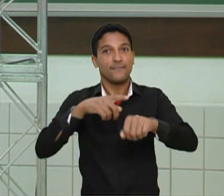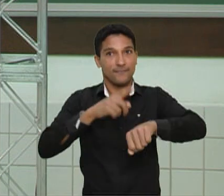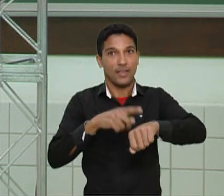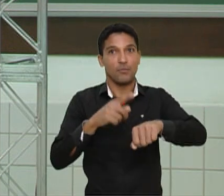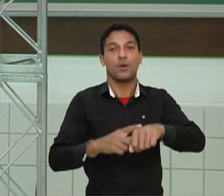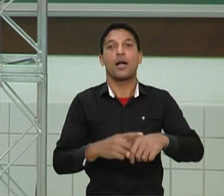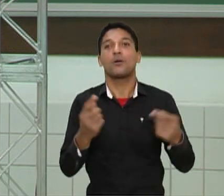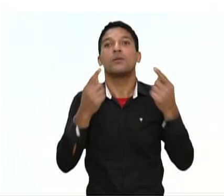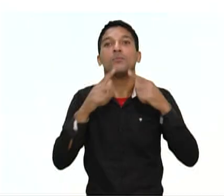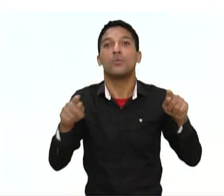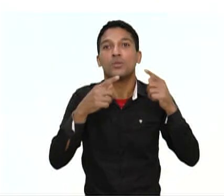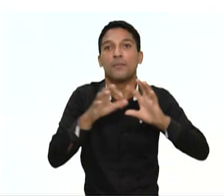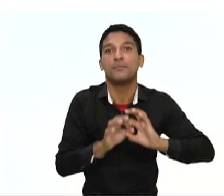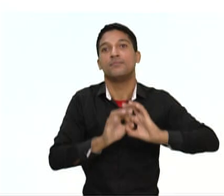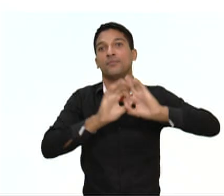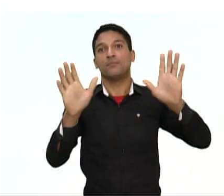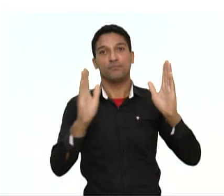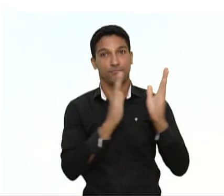solta a música aí.